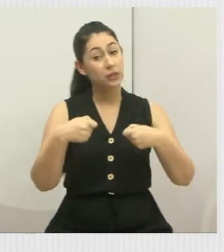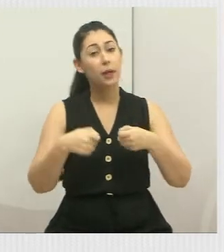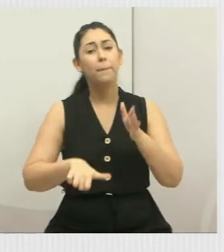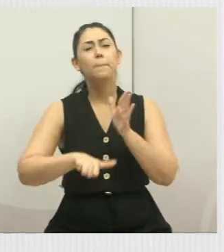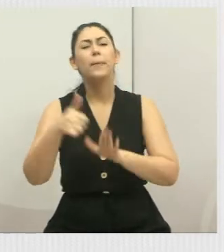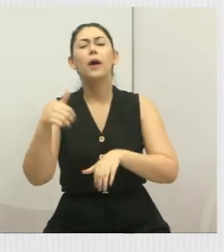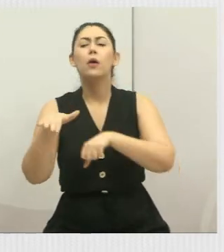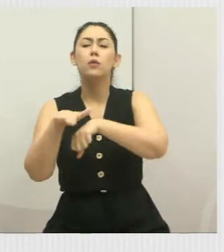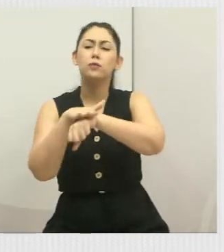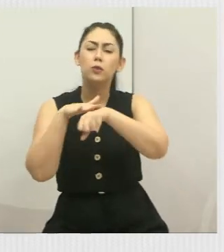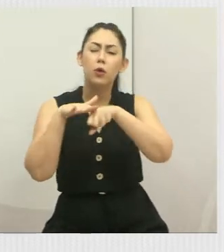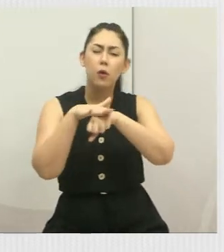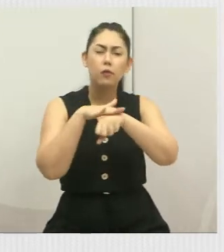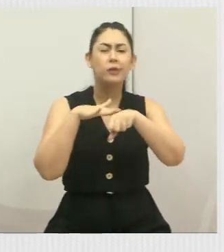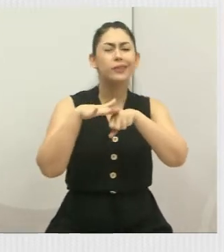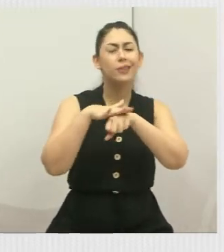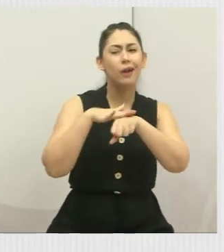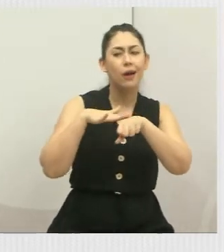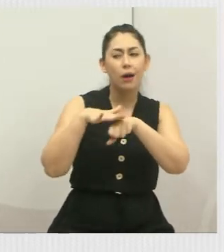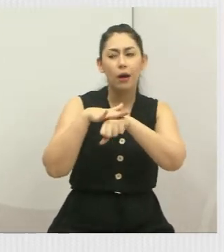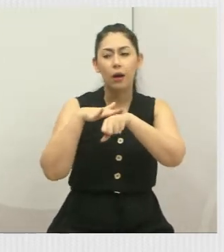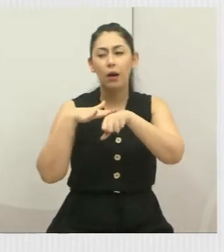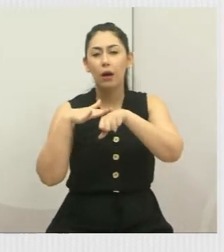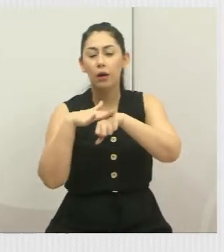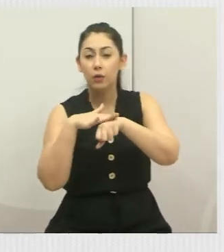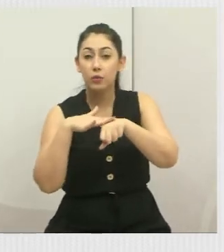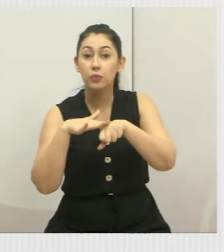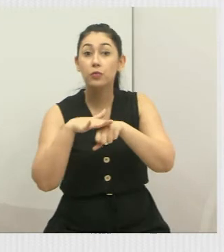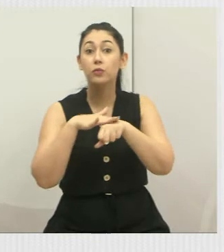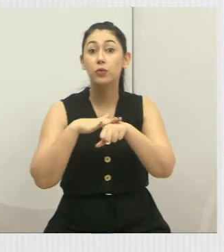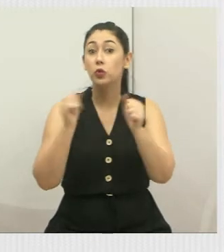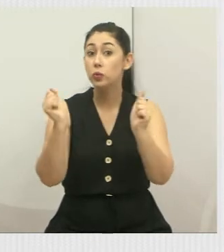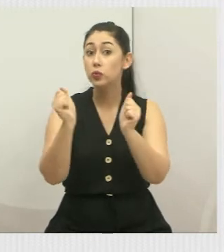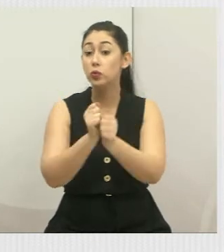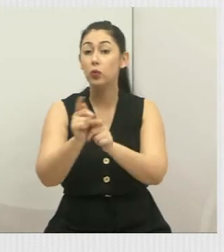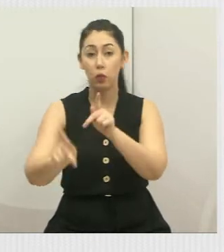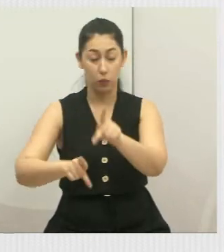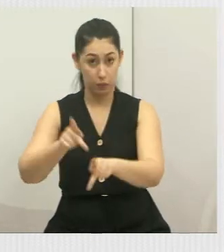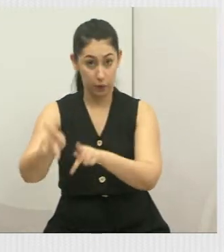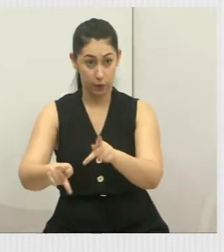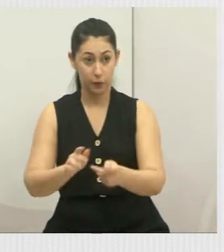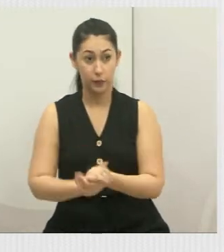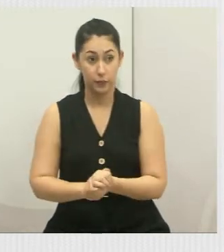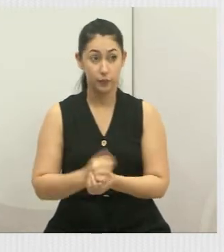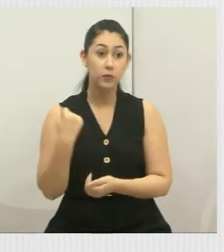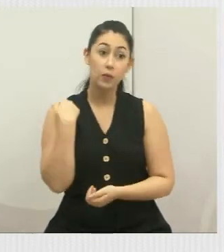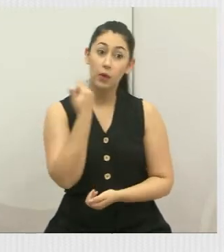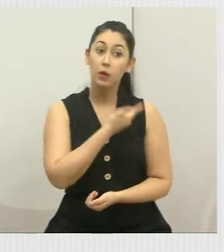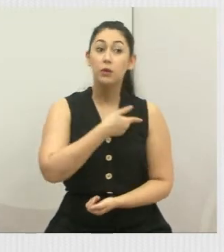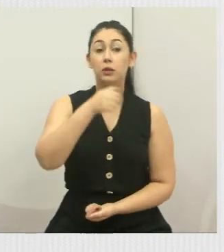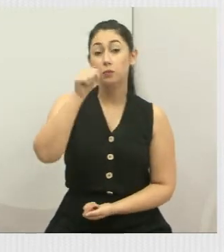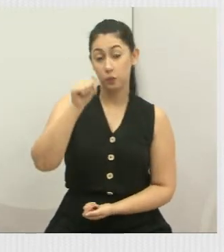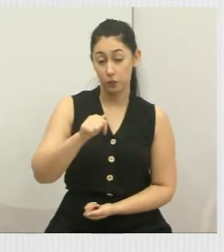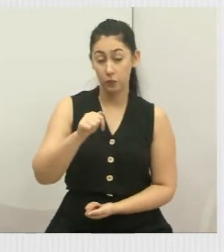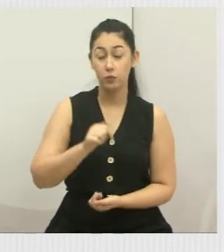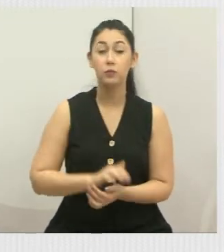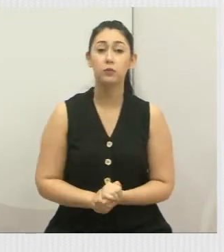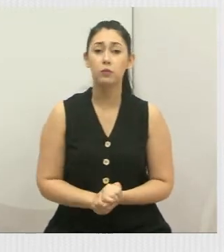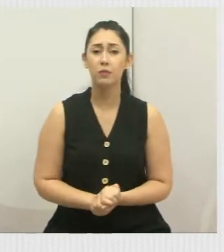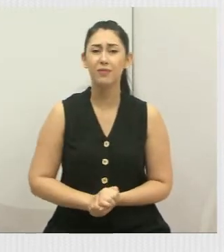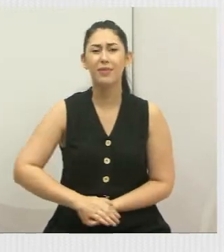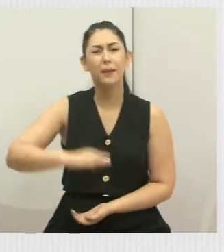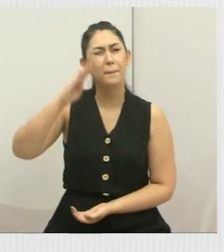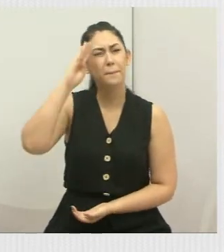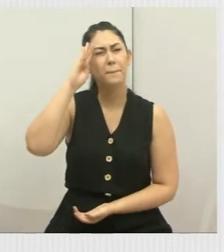conversado, dialogado com a população. Nós estamos aqui para